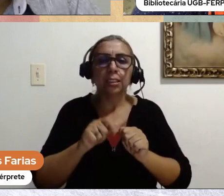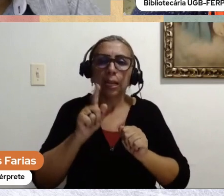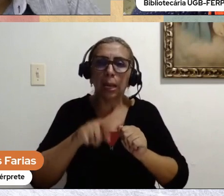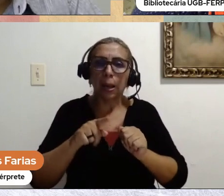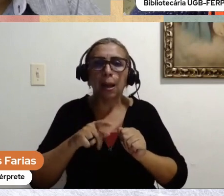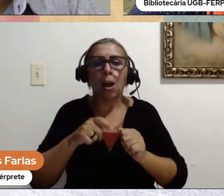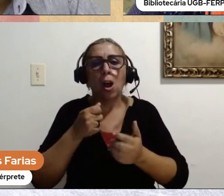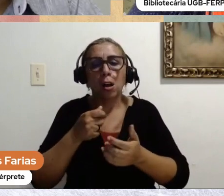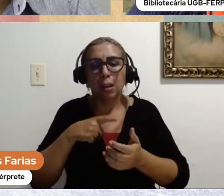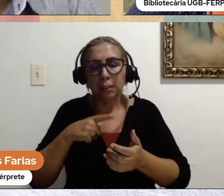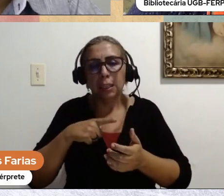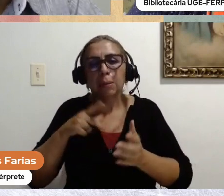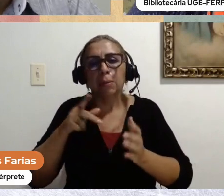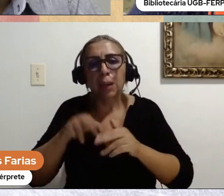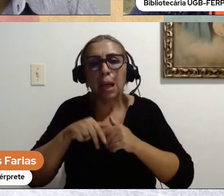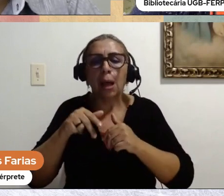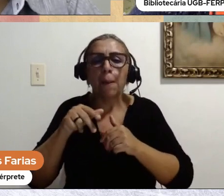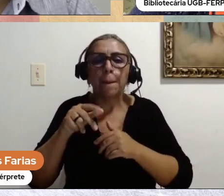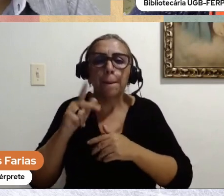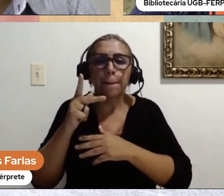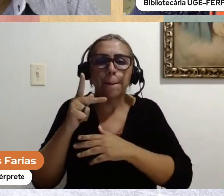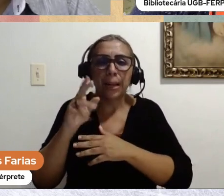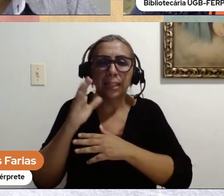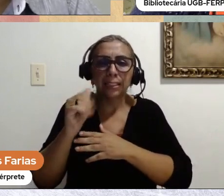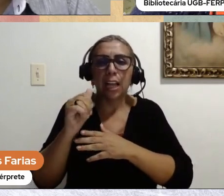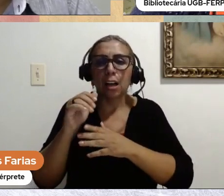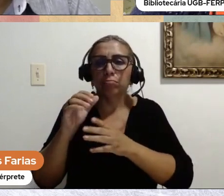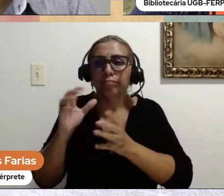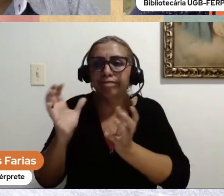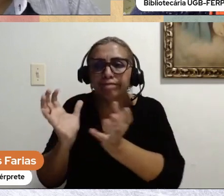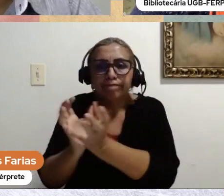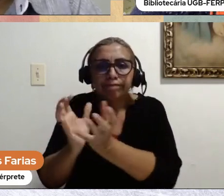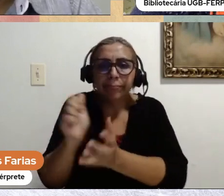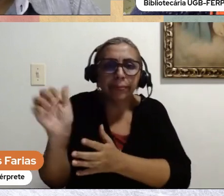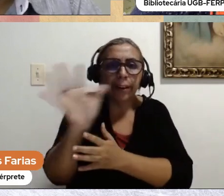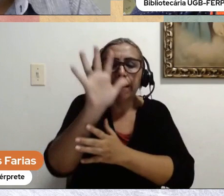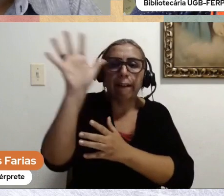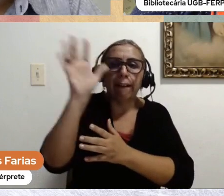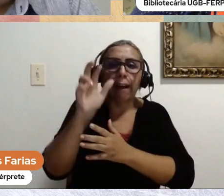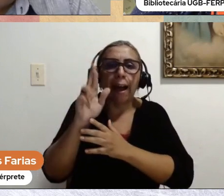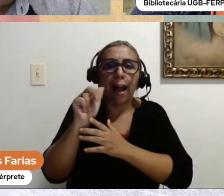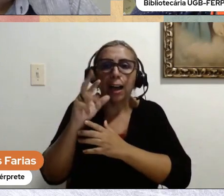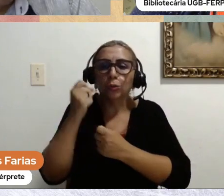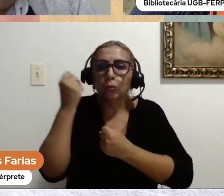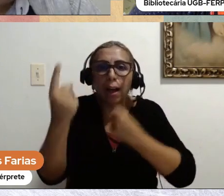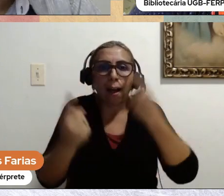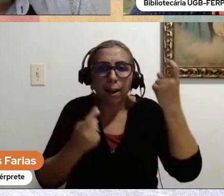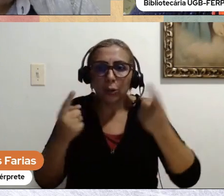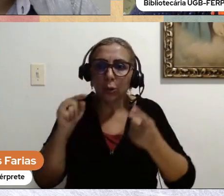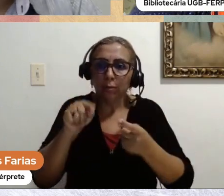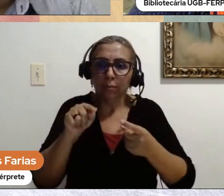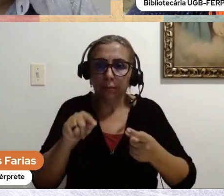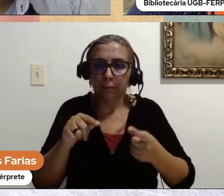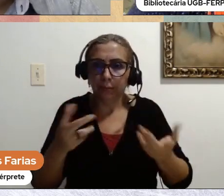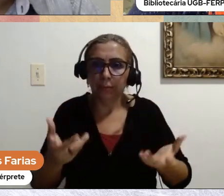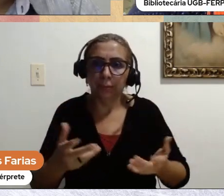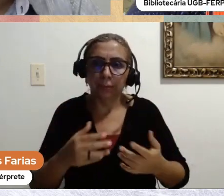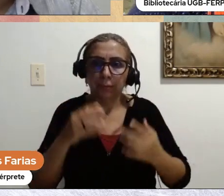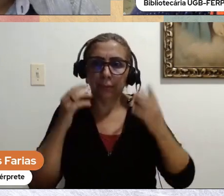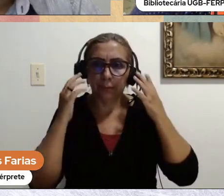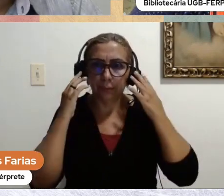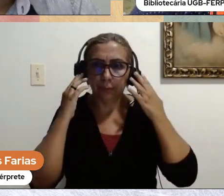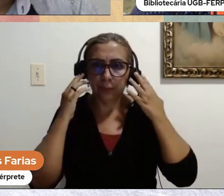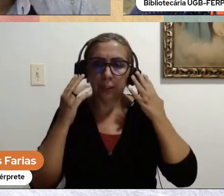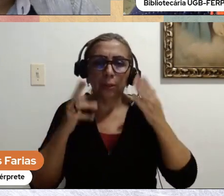obras raras, né? Então, assim, ele não tem como fugir dele, não tem mesmo. E é certo, né? Não fugir. É